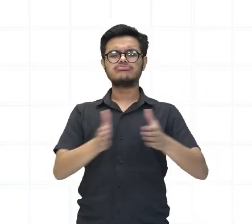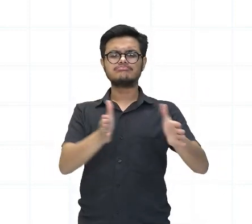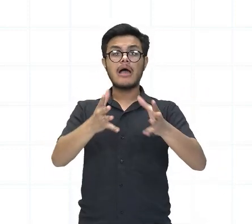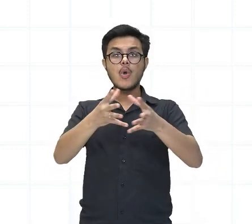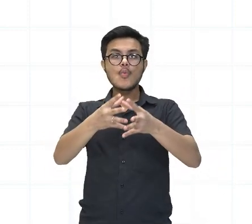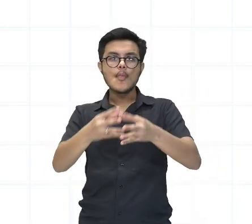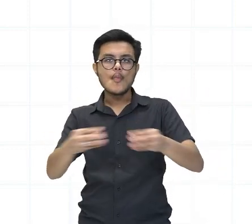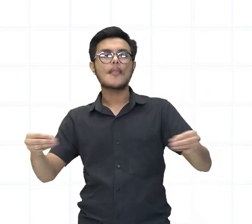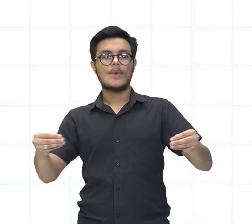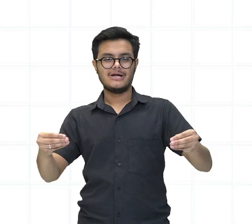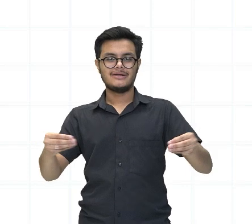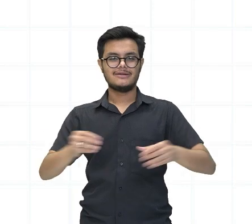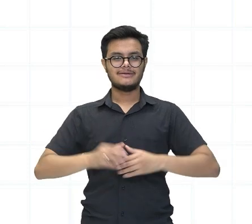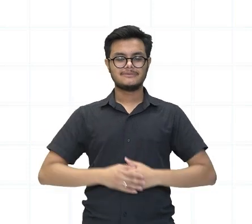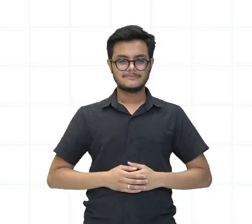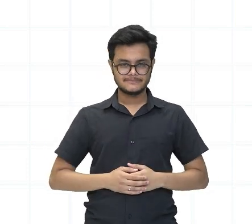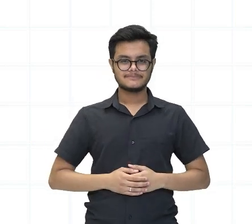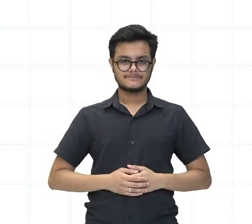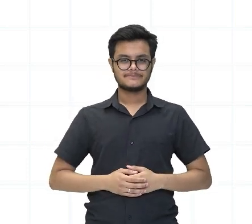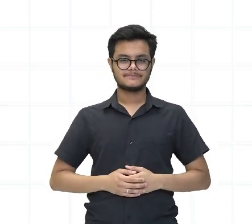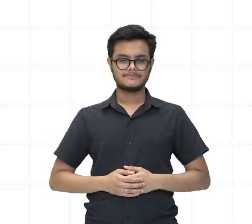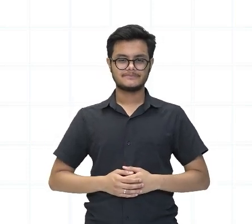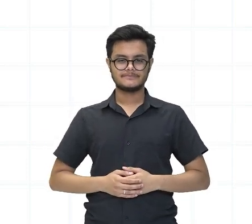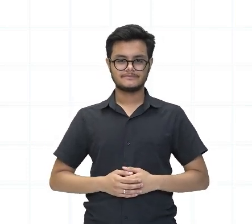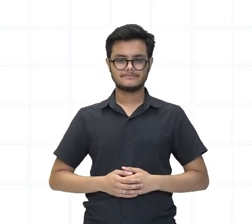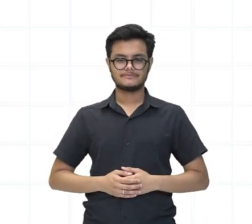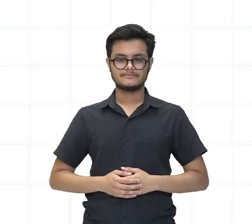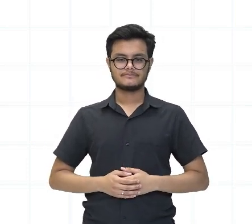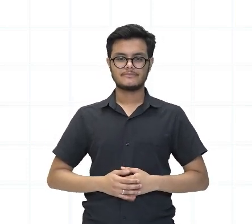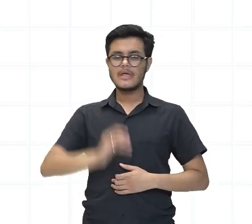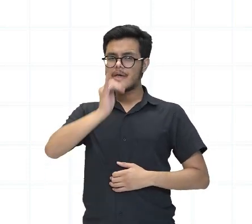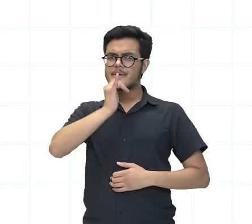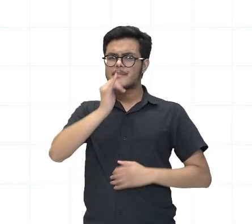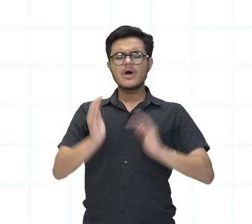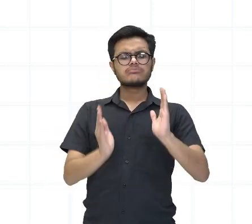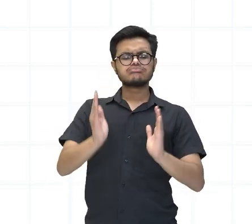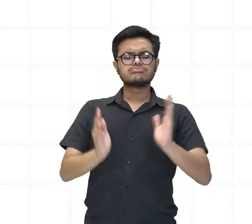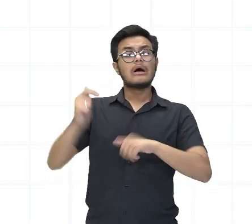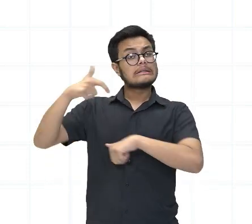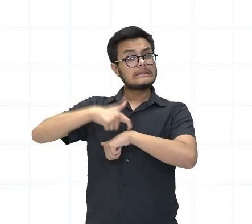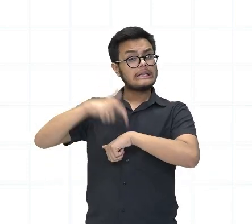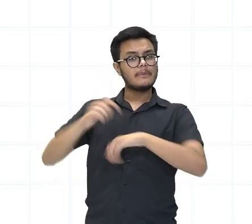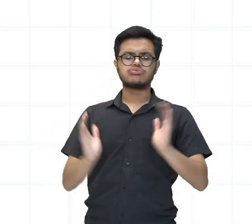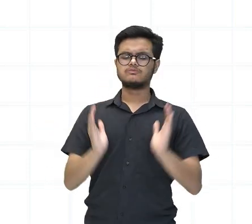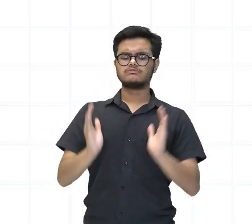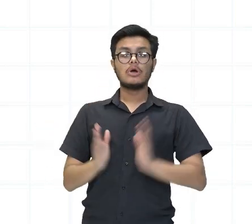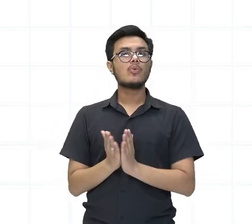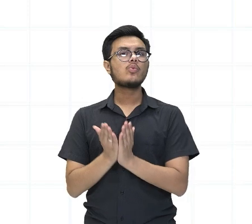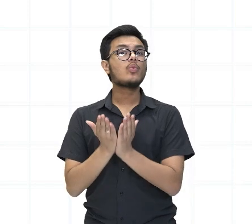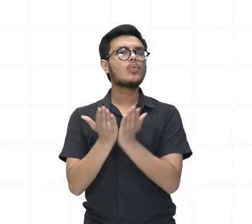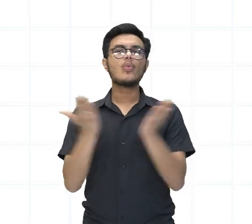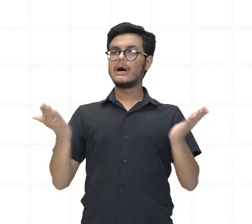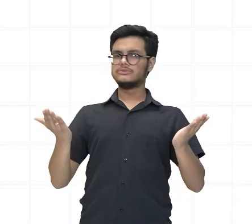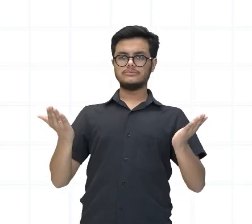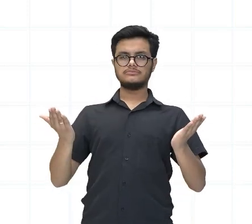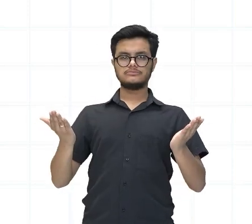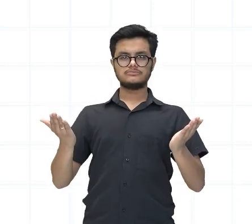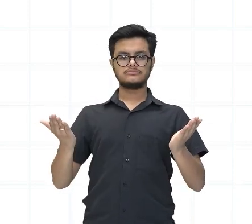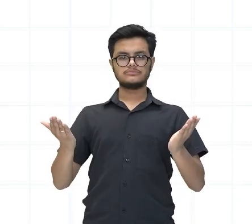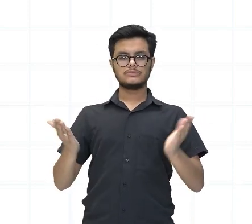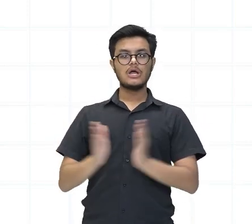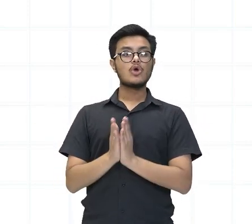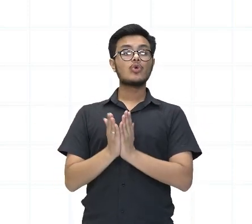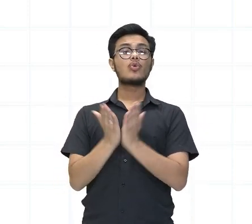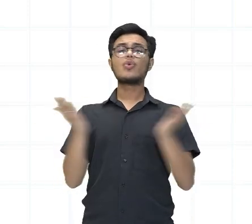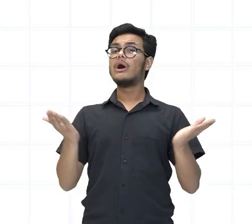Modo indicativo. E, no caso, quando essa notícia, essa manchete foi